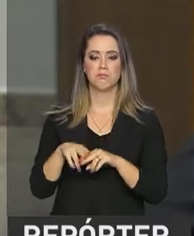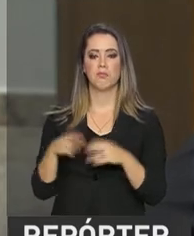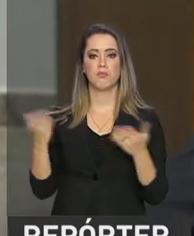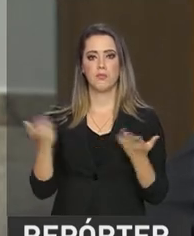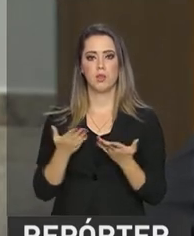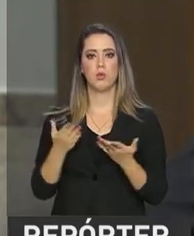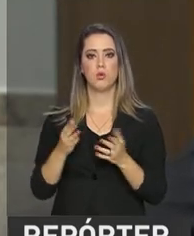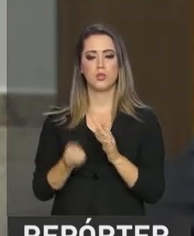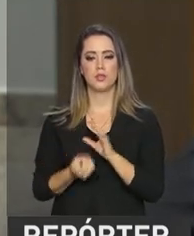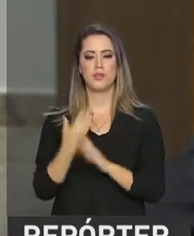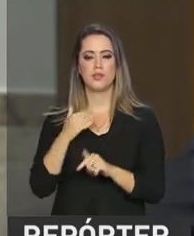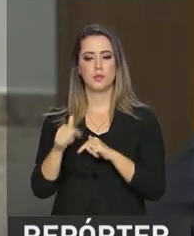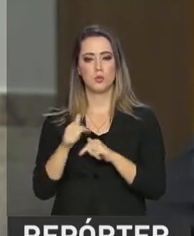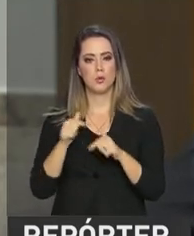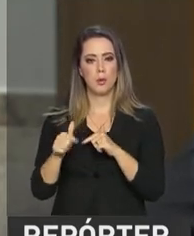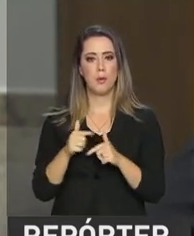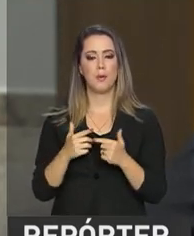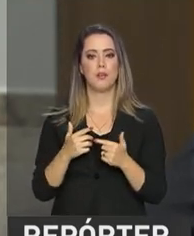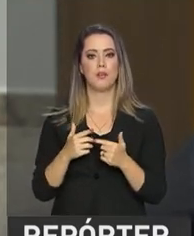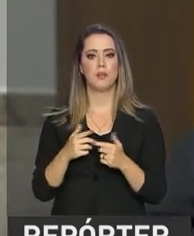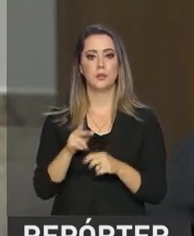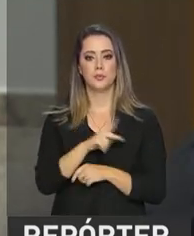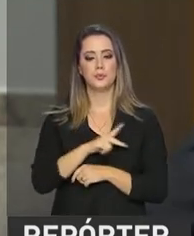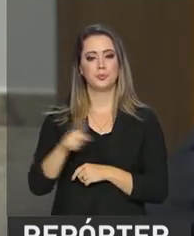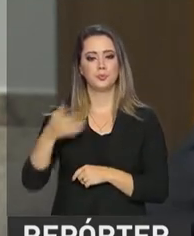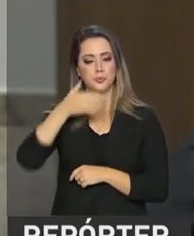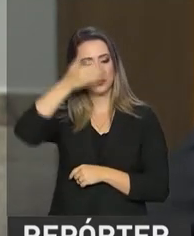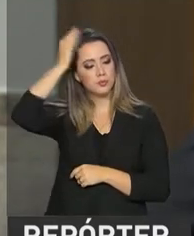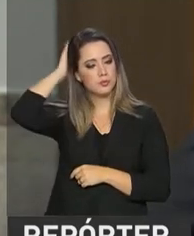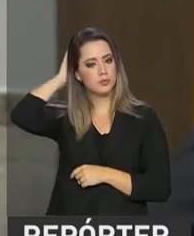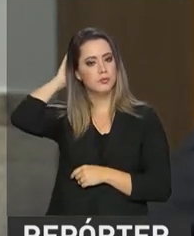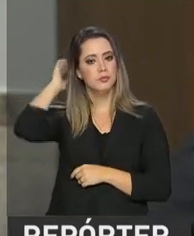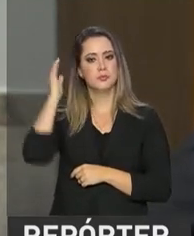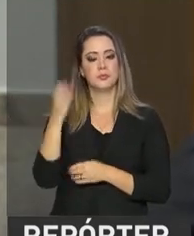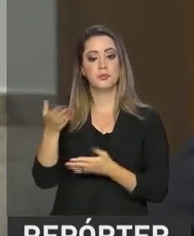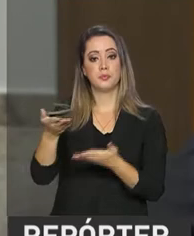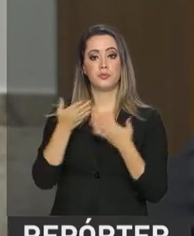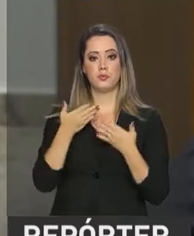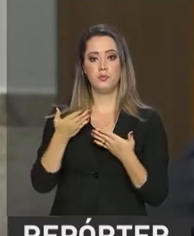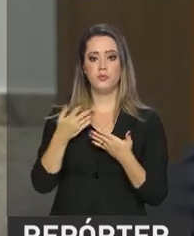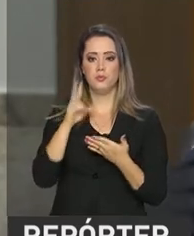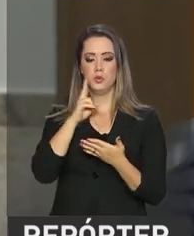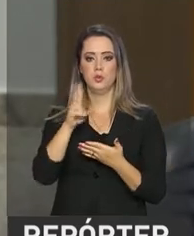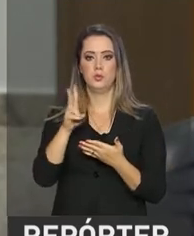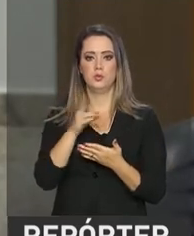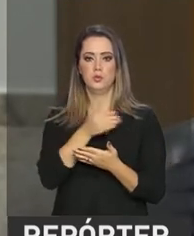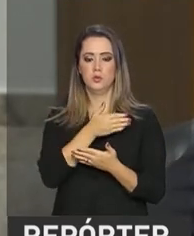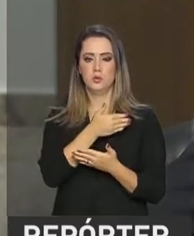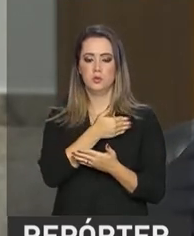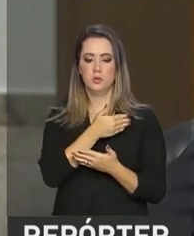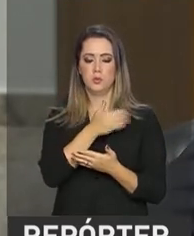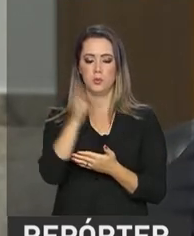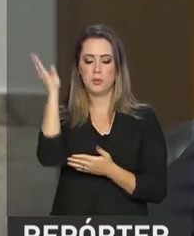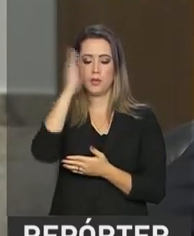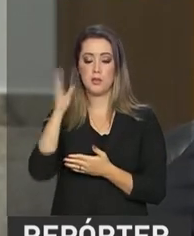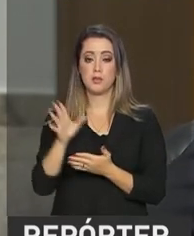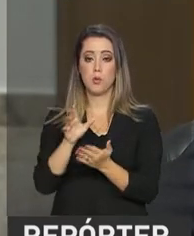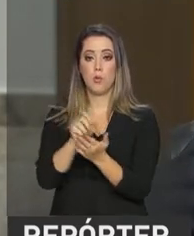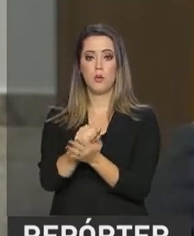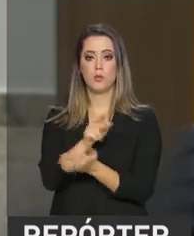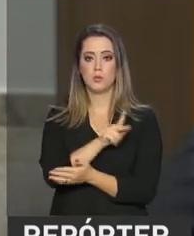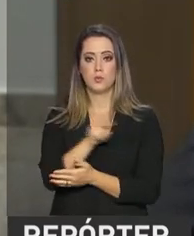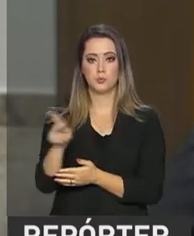de emprego que o presidente temer é recebeu no brasil ao assumir a presidência da